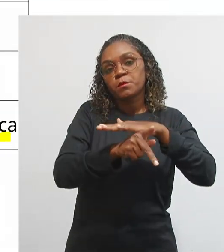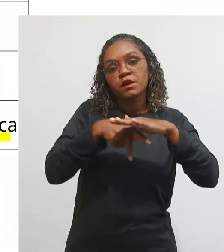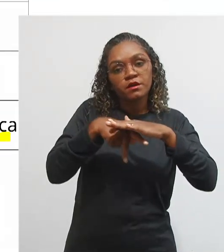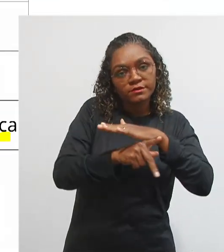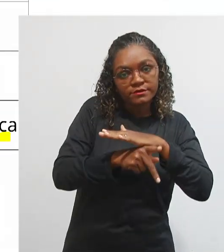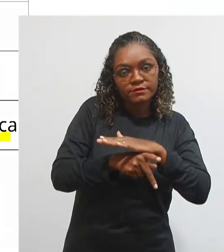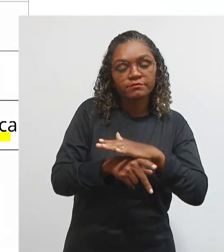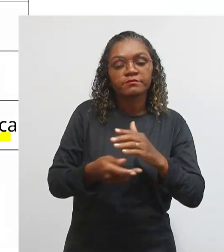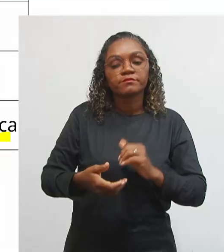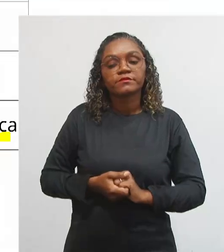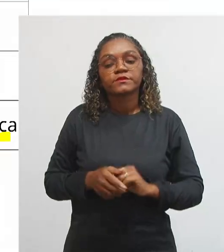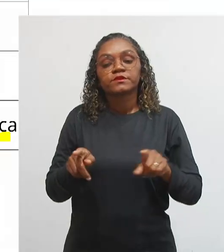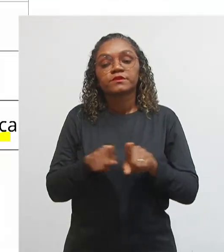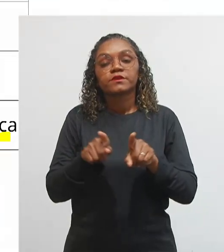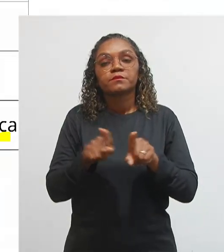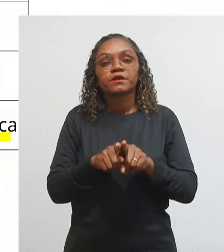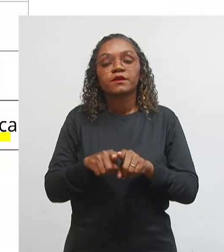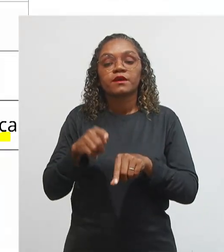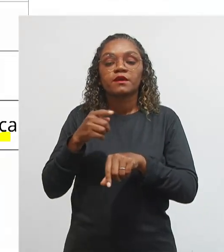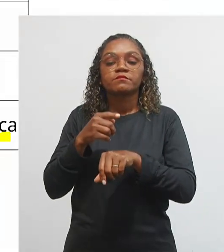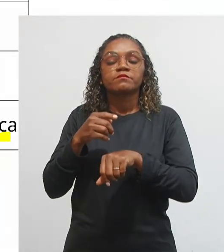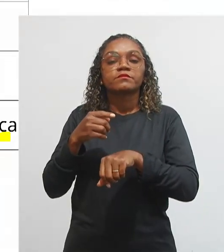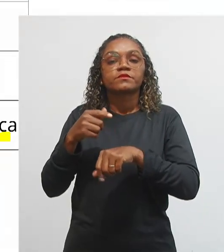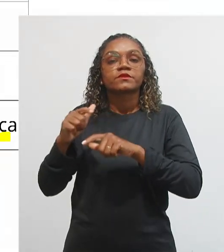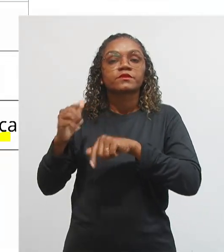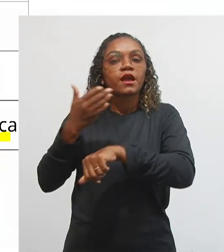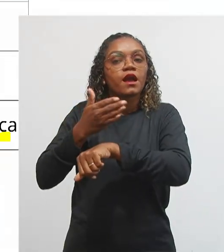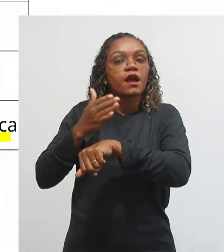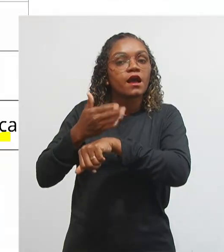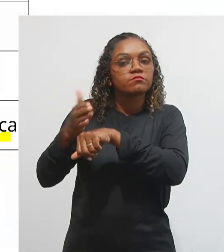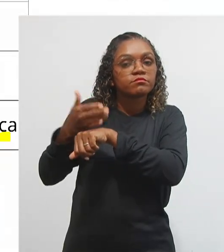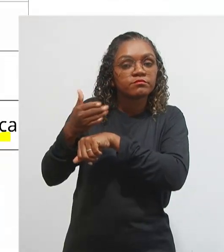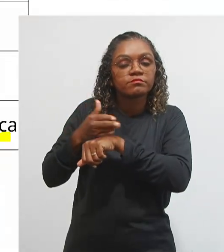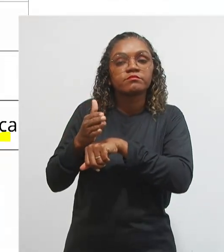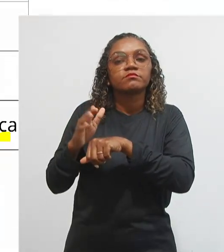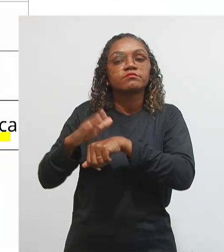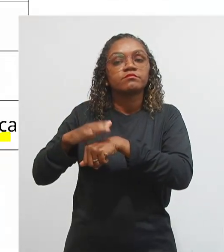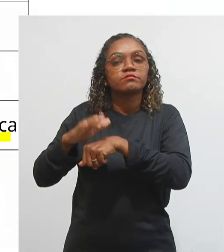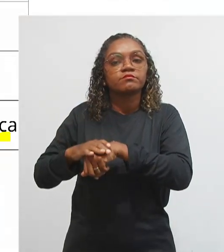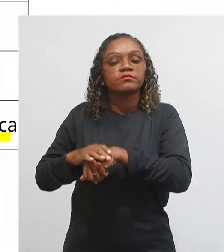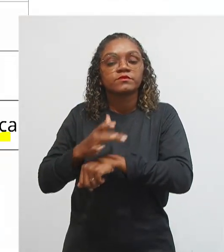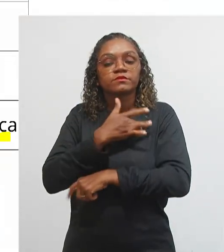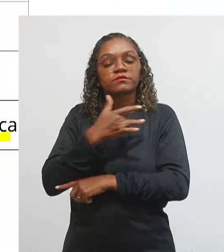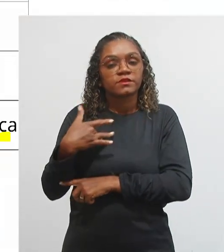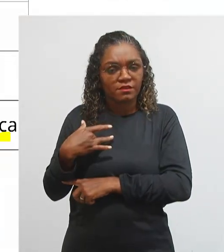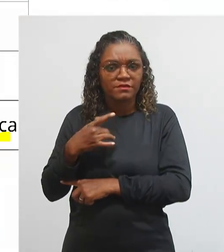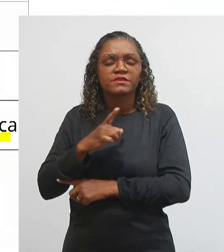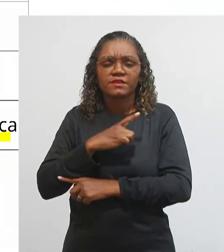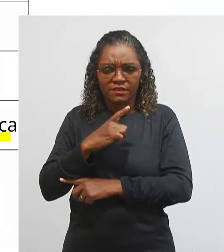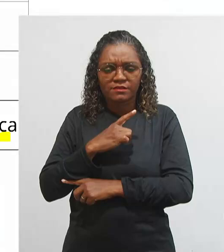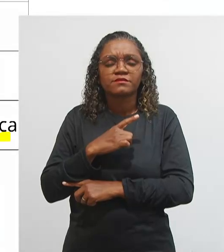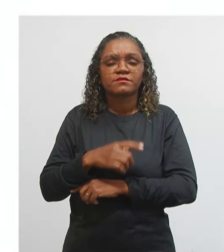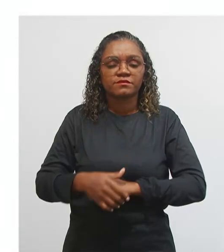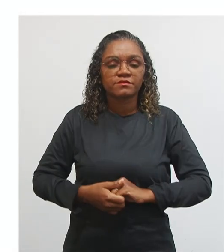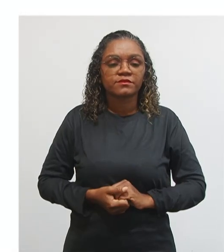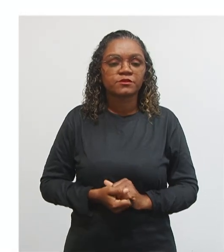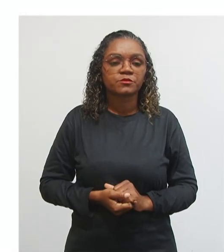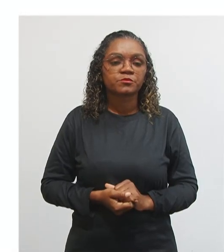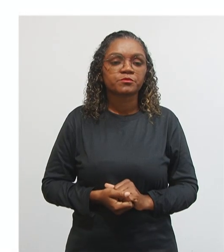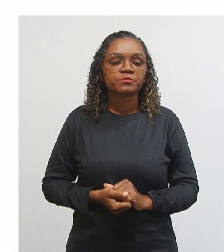ideia vendida pelo setor público, como hábitos saudáveis, né? A gente tem muitas campanhas nesse sentido.